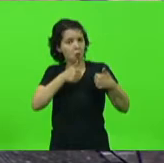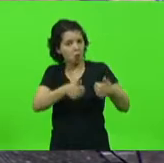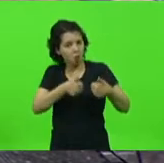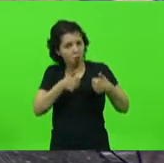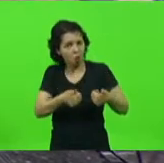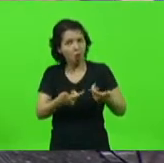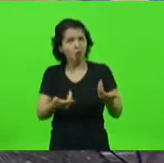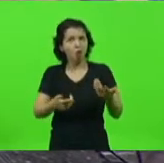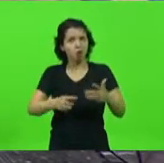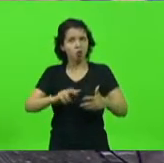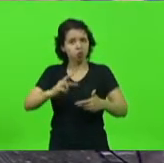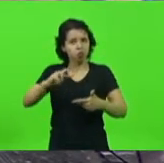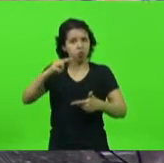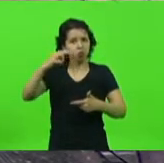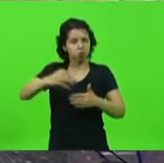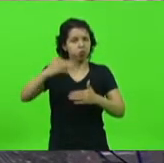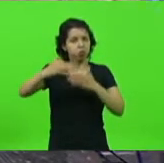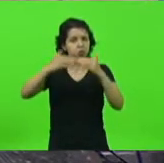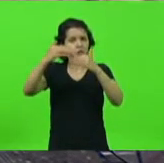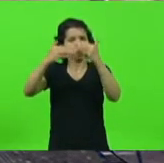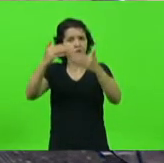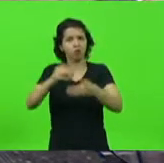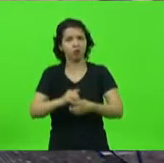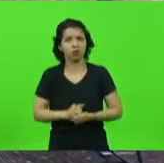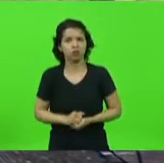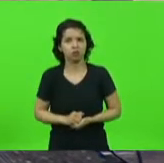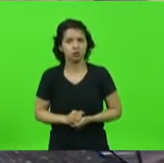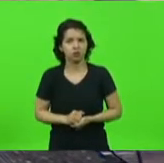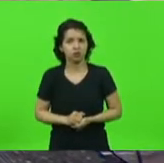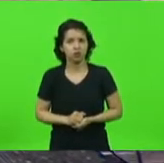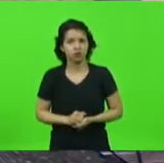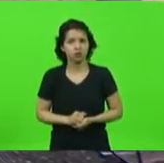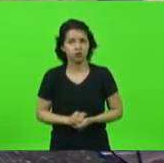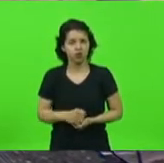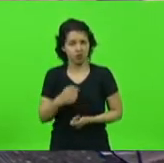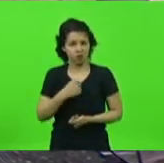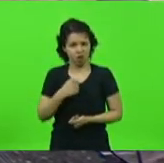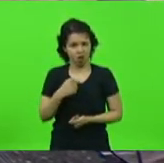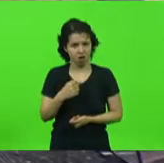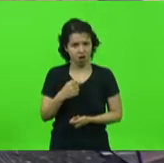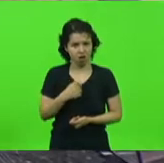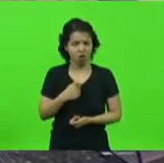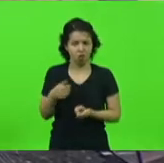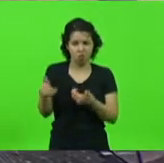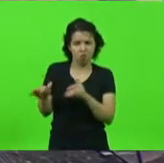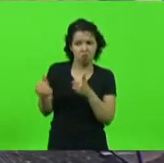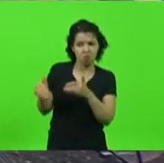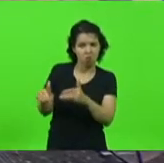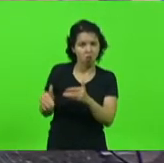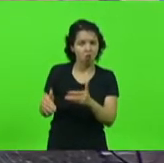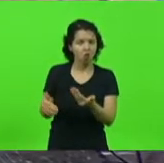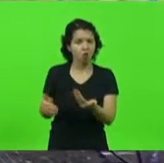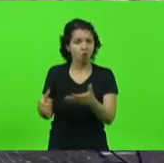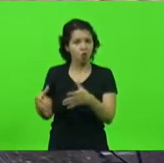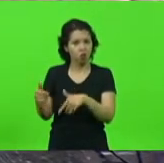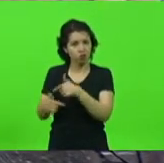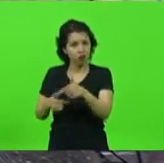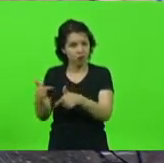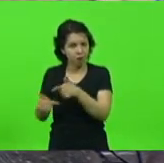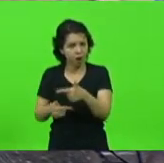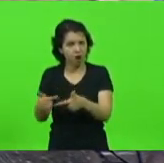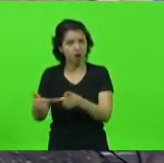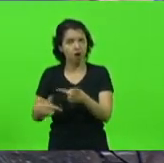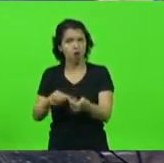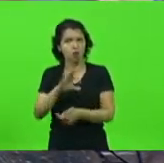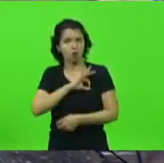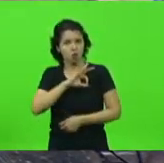bela progressão automática. E que não estou desmerecendo a carreira dos oficiais. Muito pelo contrário,